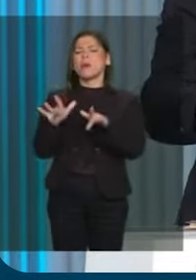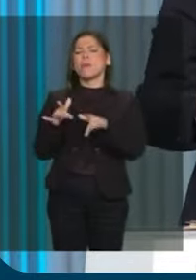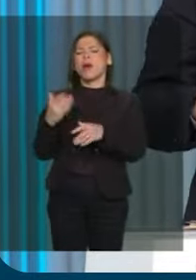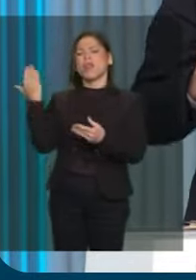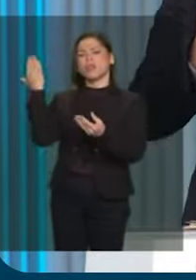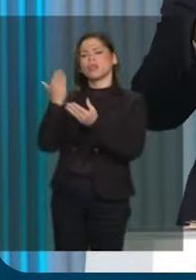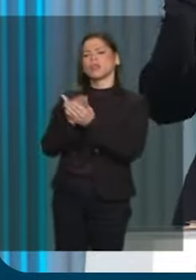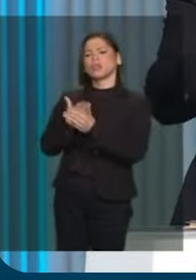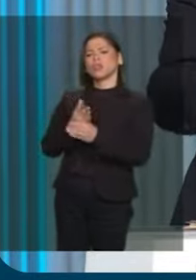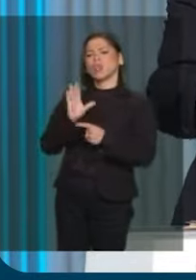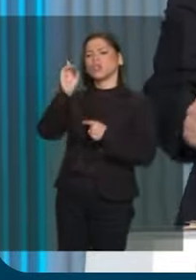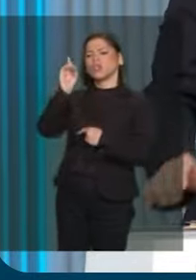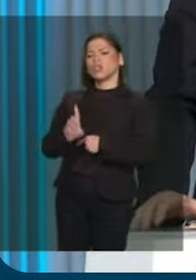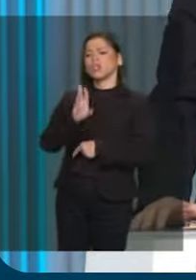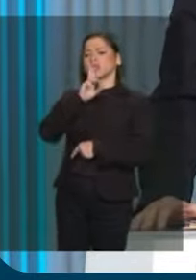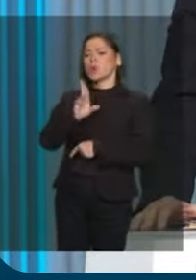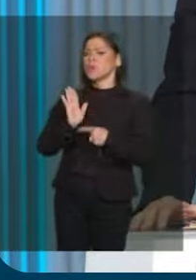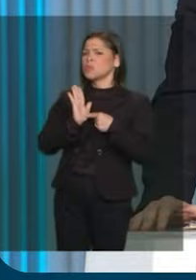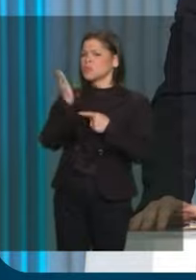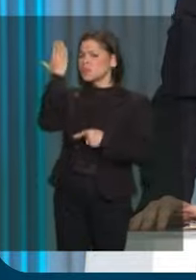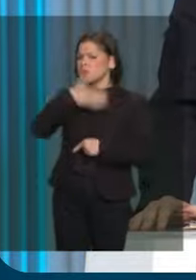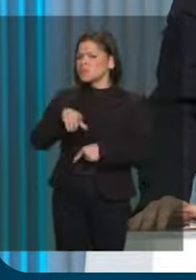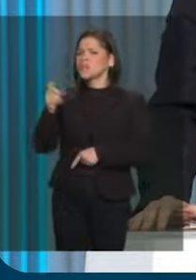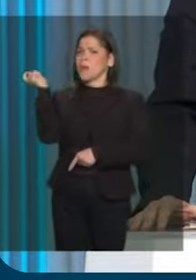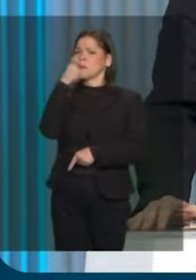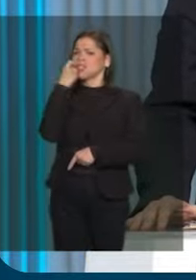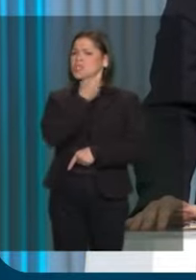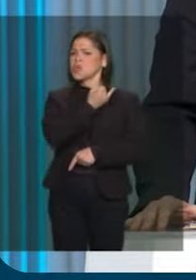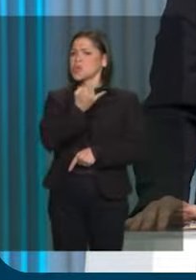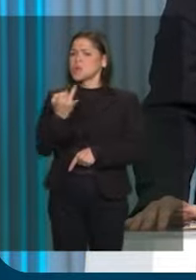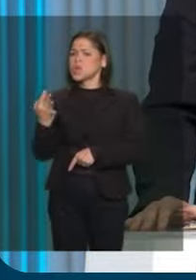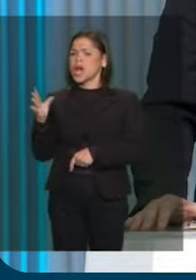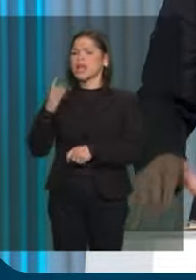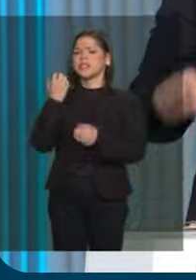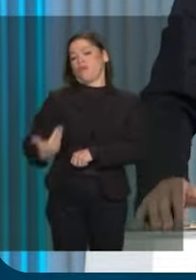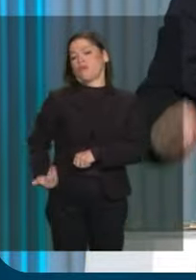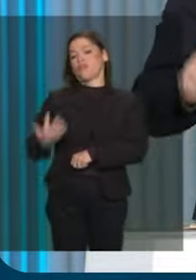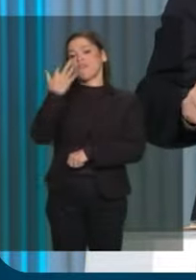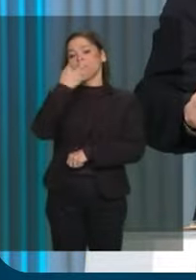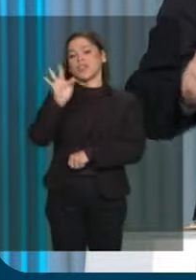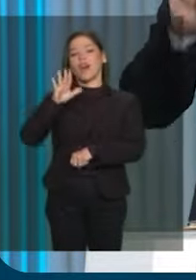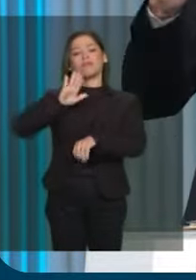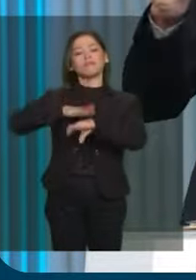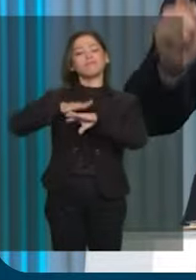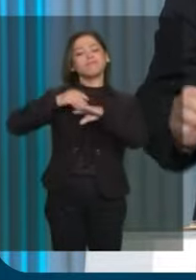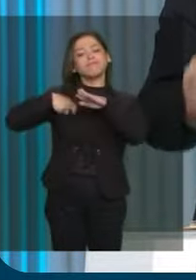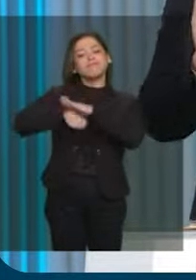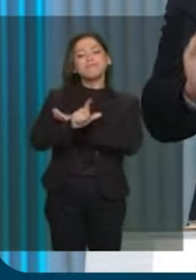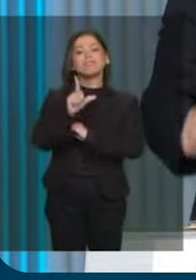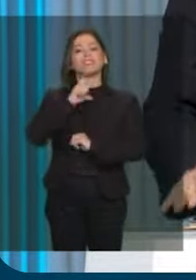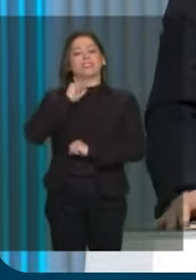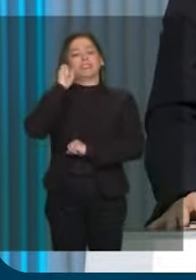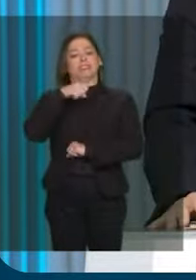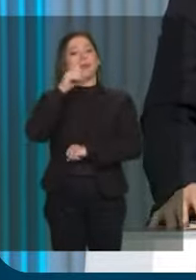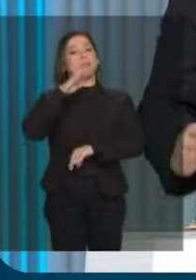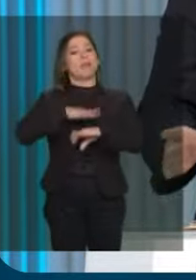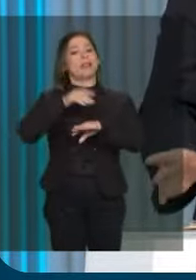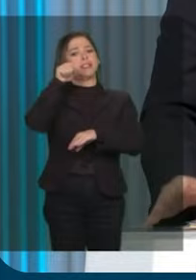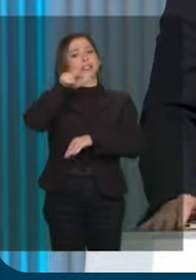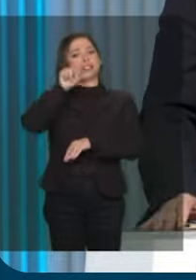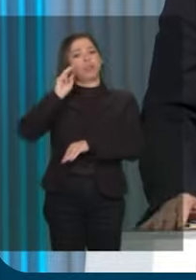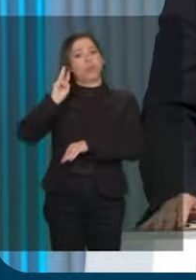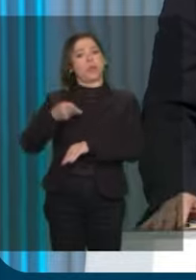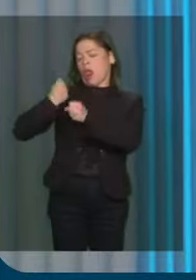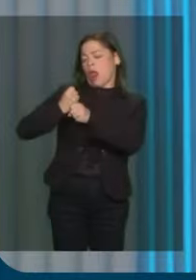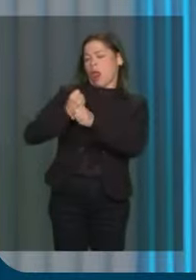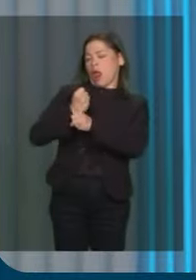resposta mostrando que você tava mentindo em relação à quantidade de obras paradas aqui em São Paulo e lá no governo federal Sim nós temos mais de 7 mil obras